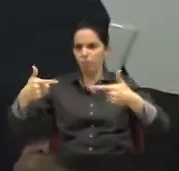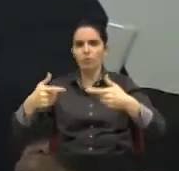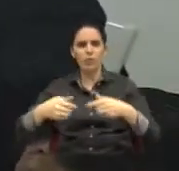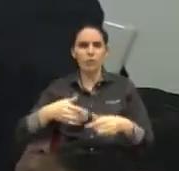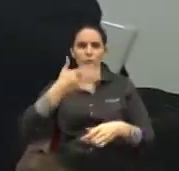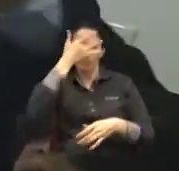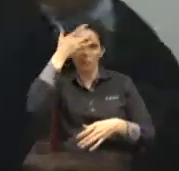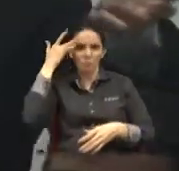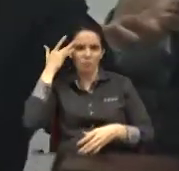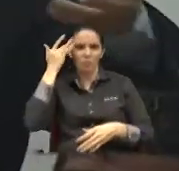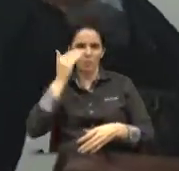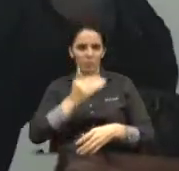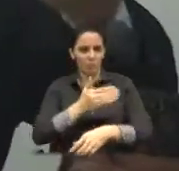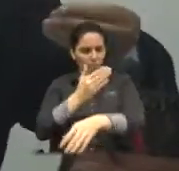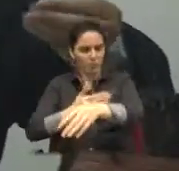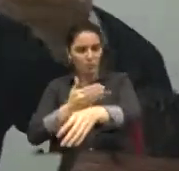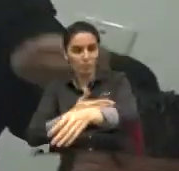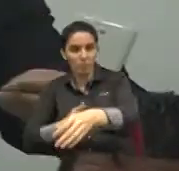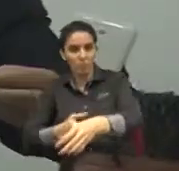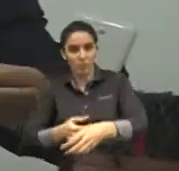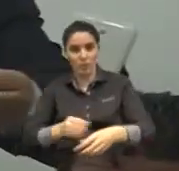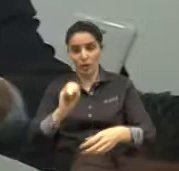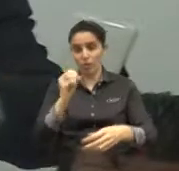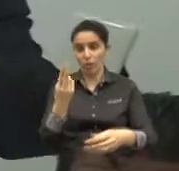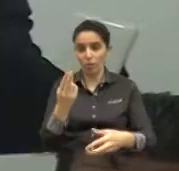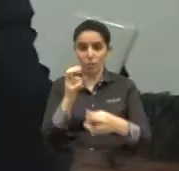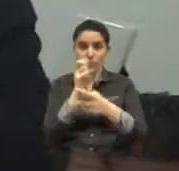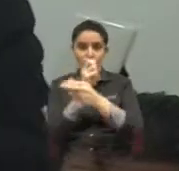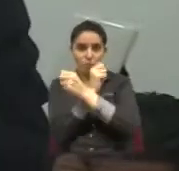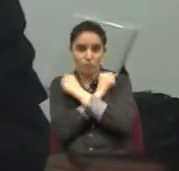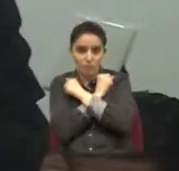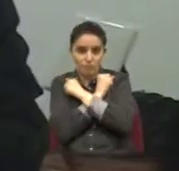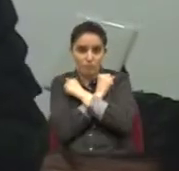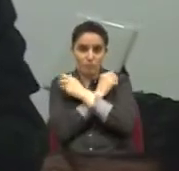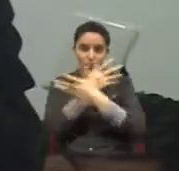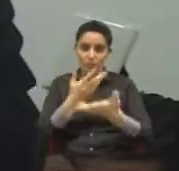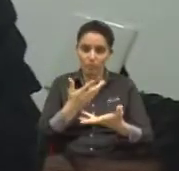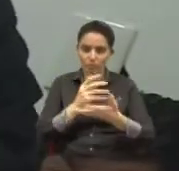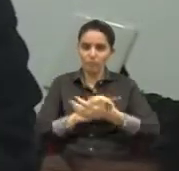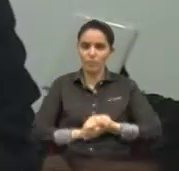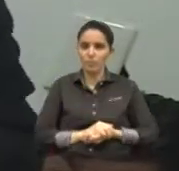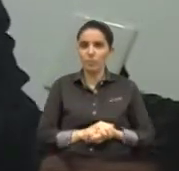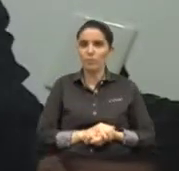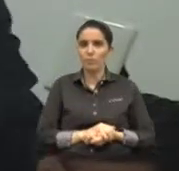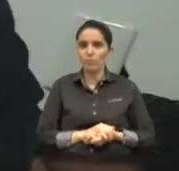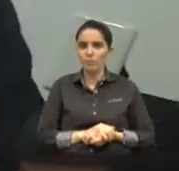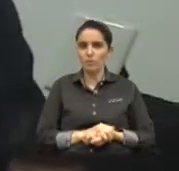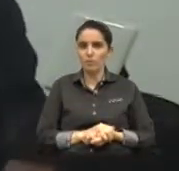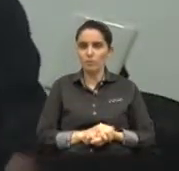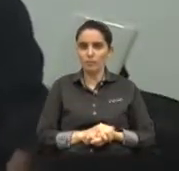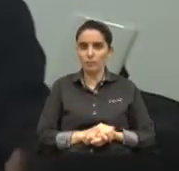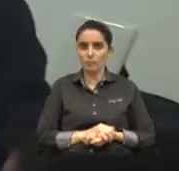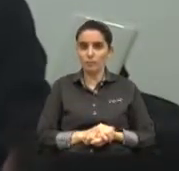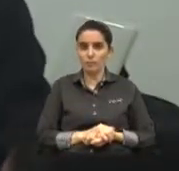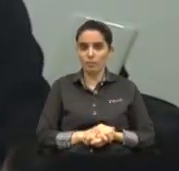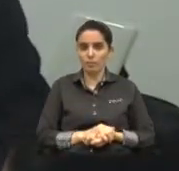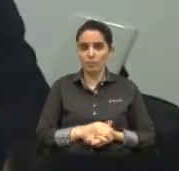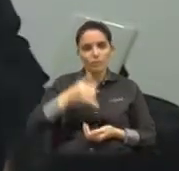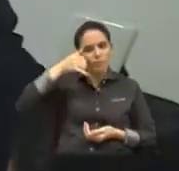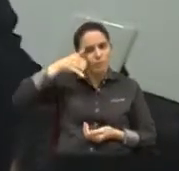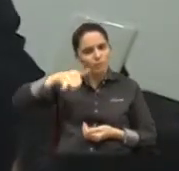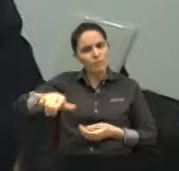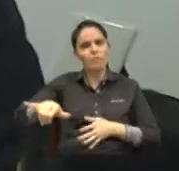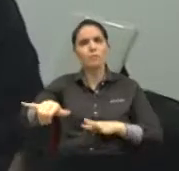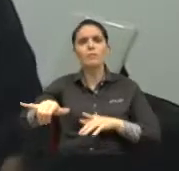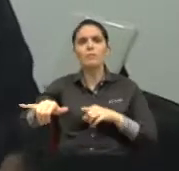ferido, ou até morto por causa de uma situação dessa. E para evitar esse transtorno, esse desgaste,